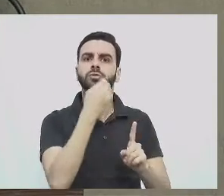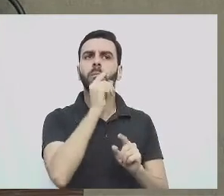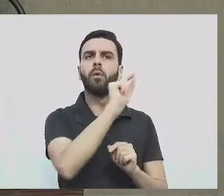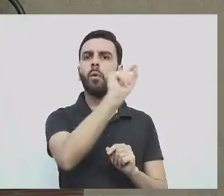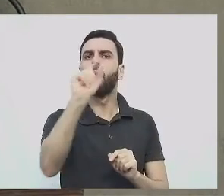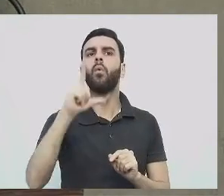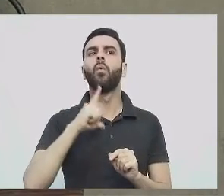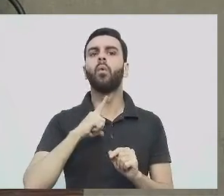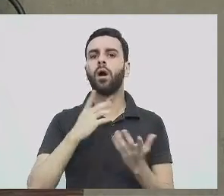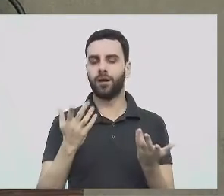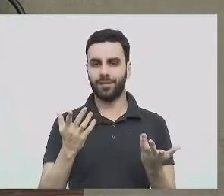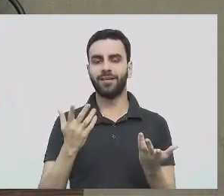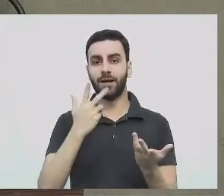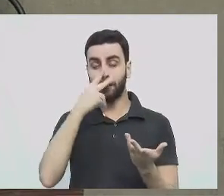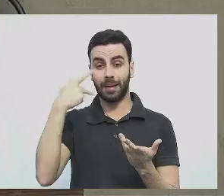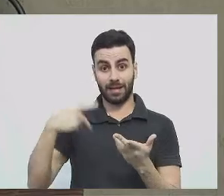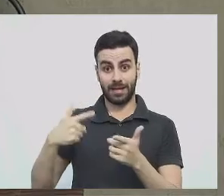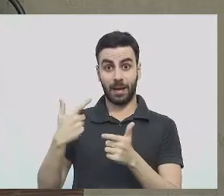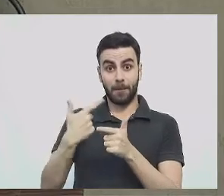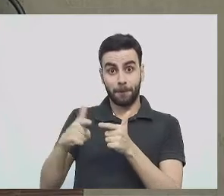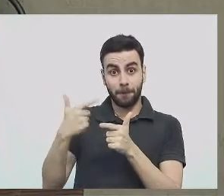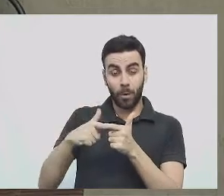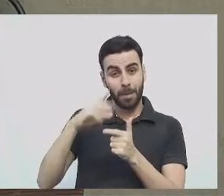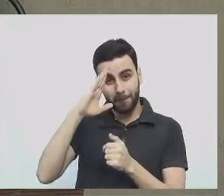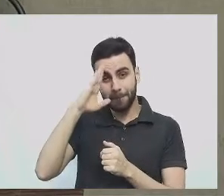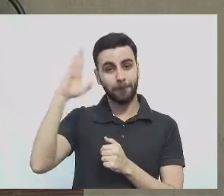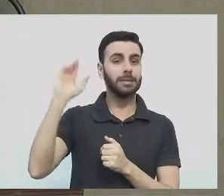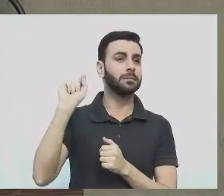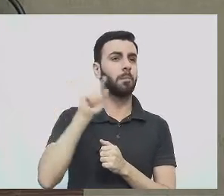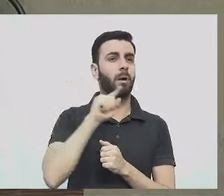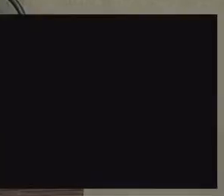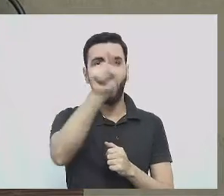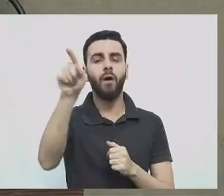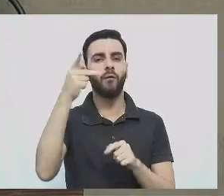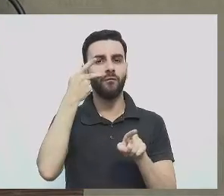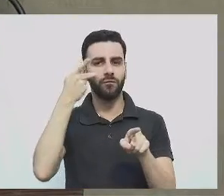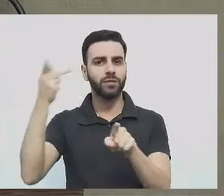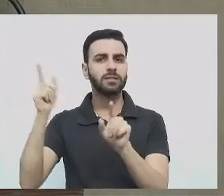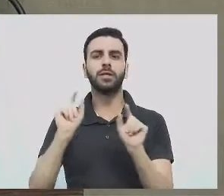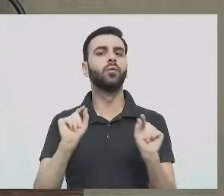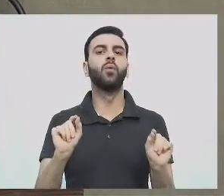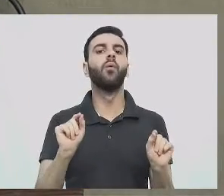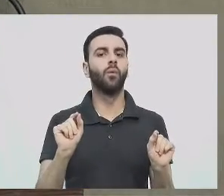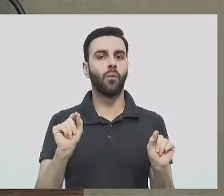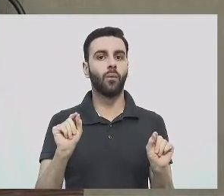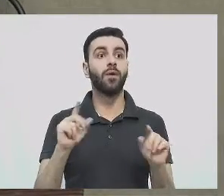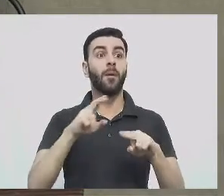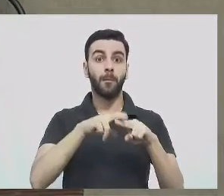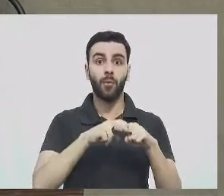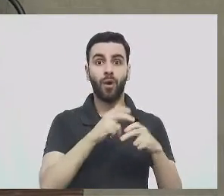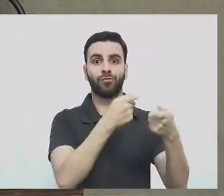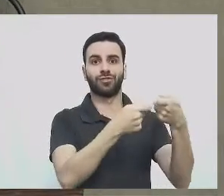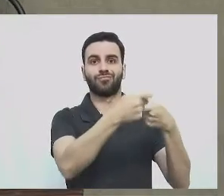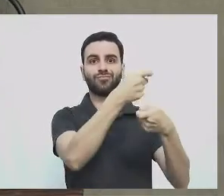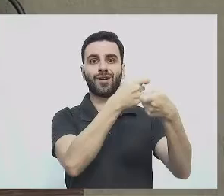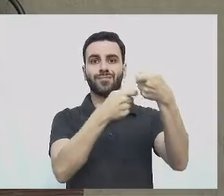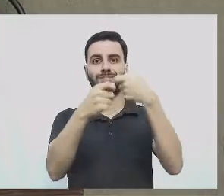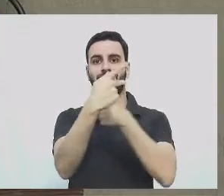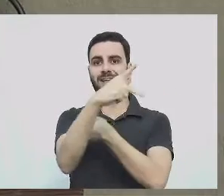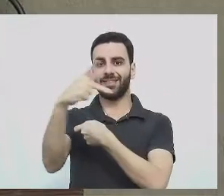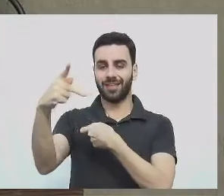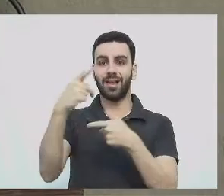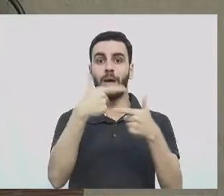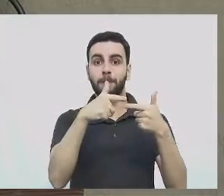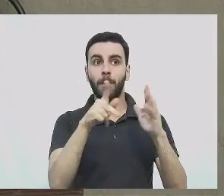pareça, o maior problema das faculdades que nós fomos visitar eram os mantenedores, eram